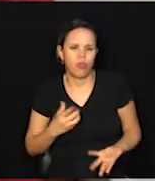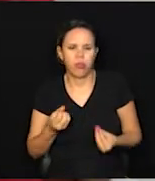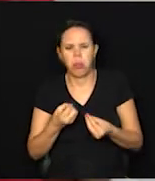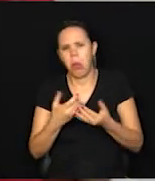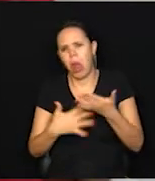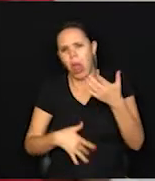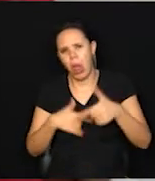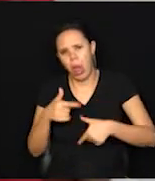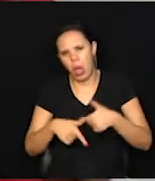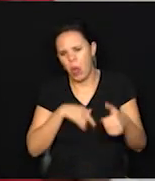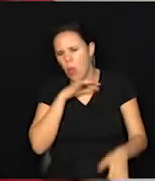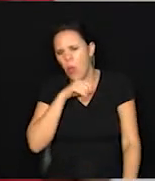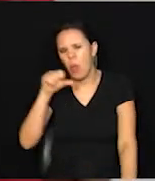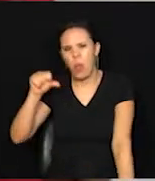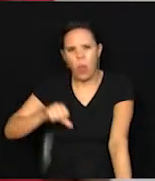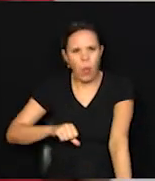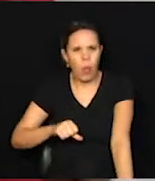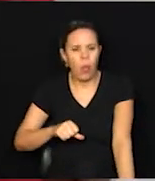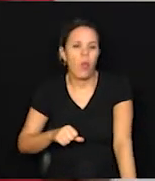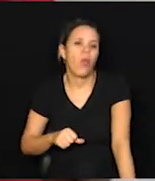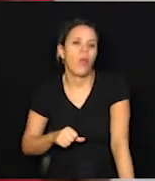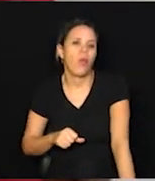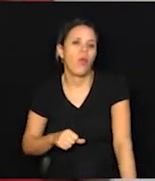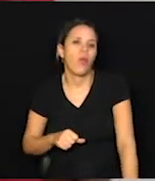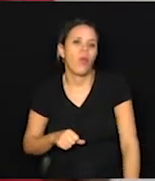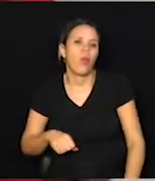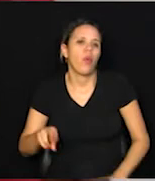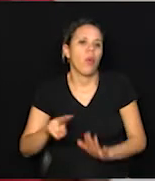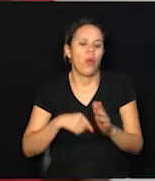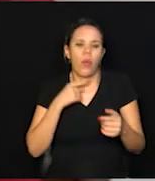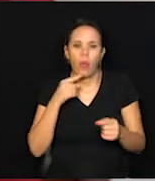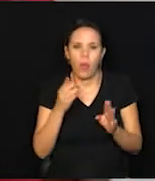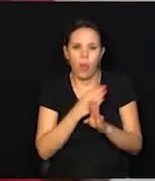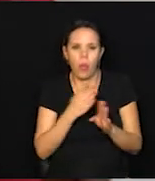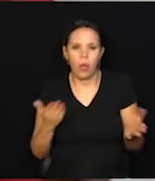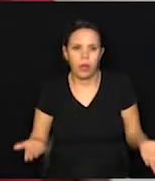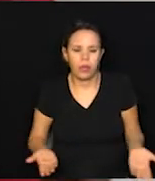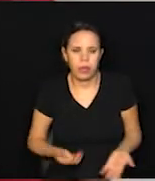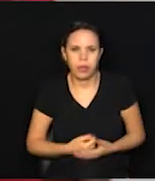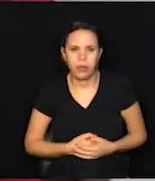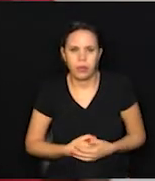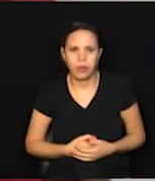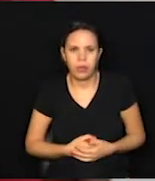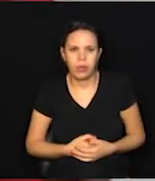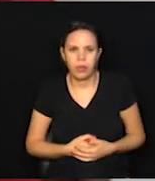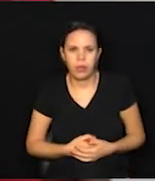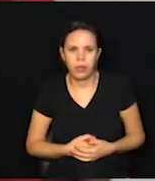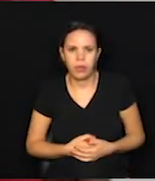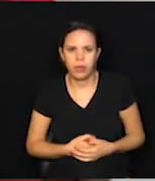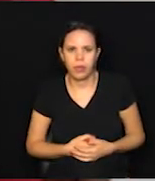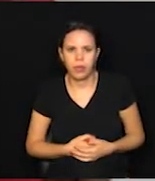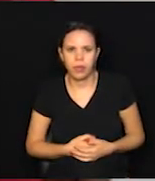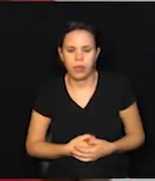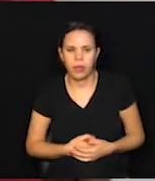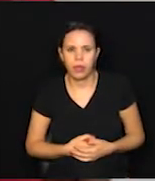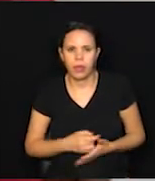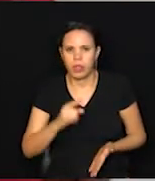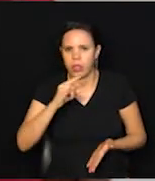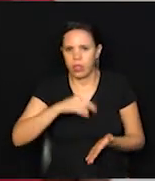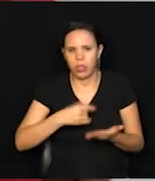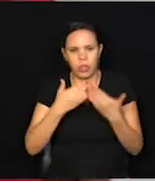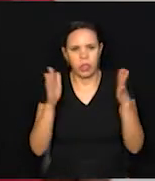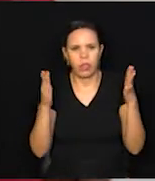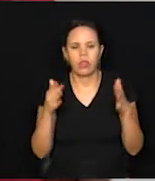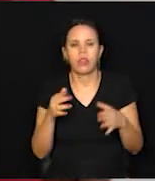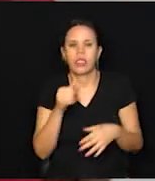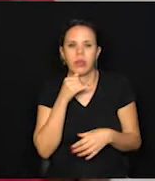de trabalhos ruins, com critérios duvidosos, que não tem, inclusive, a declaração clara de conflito